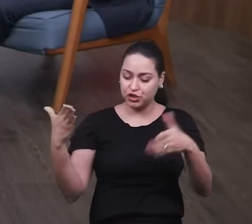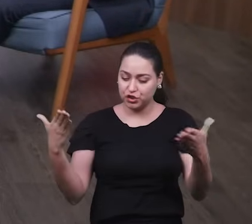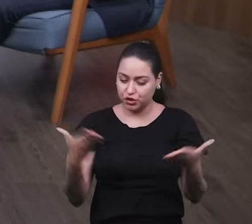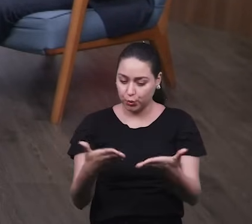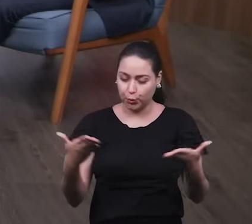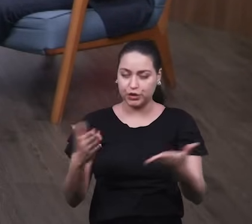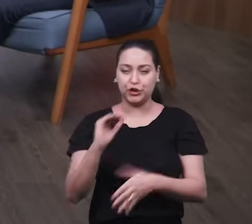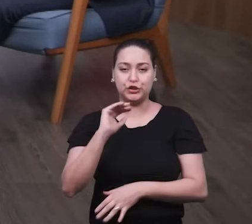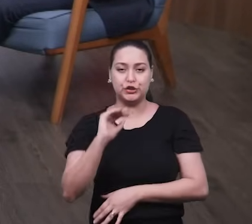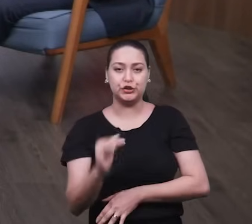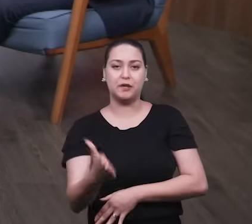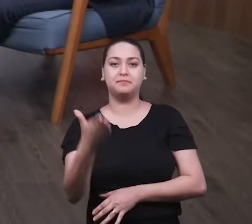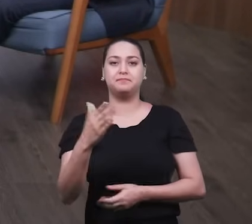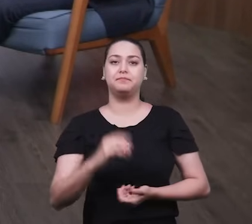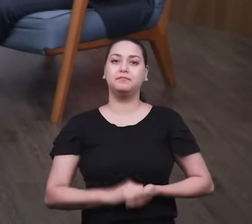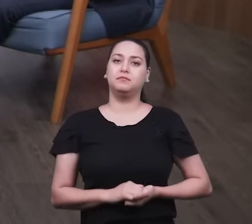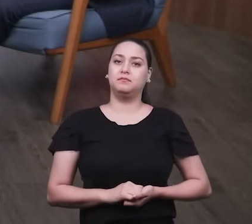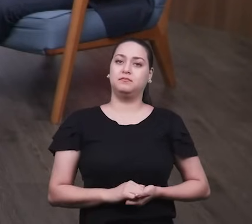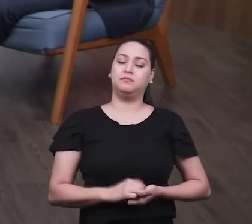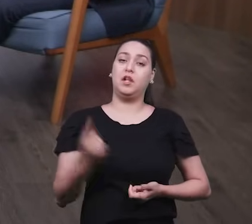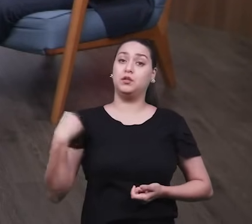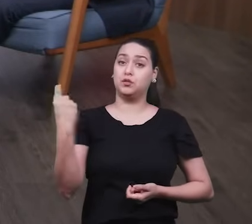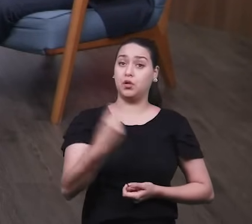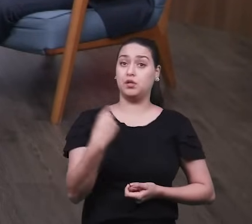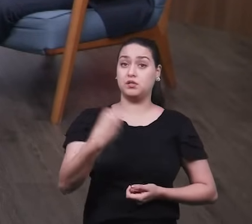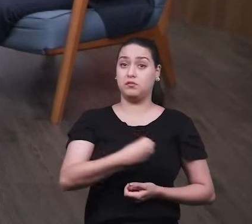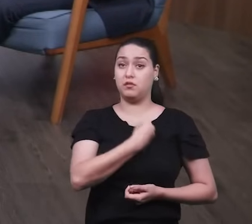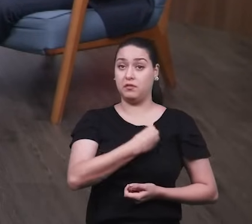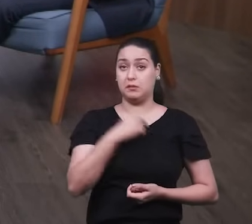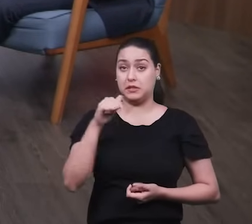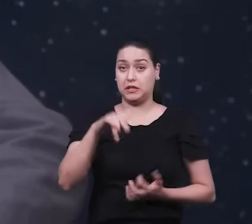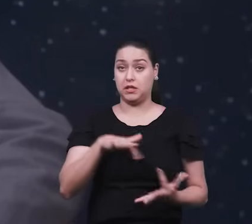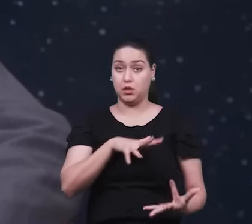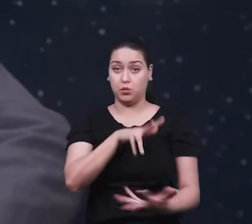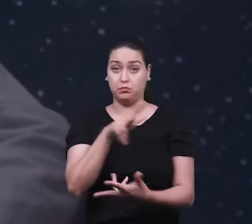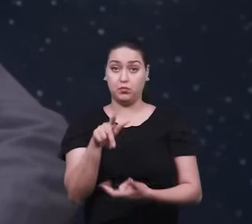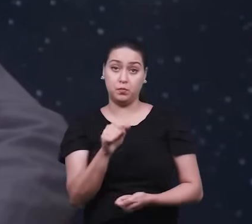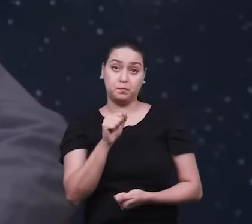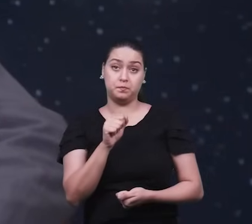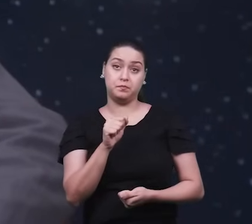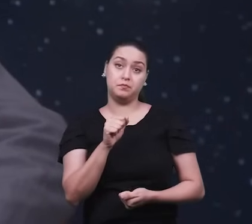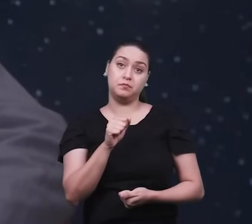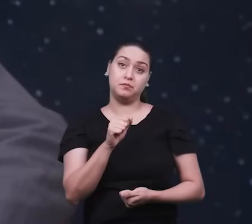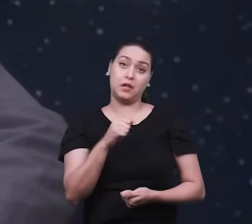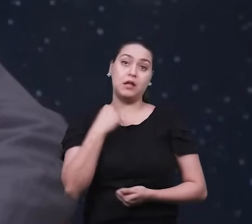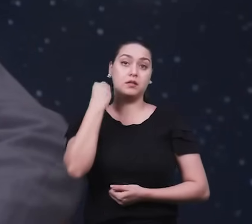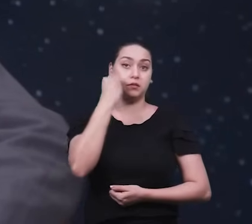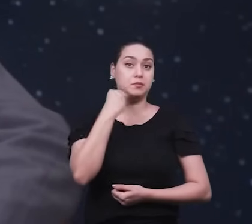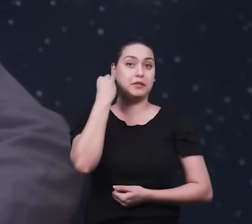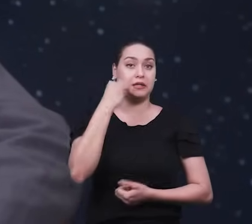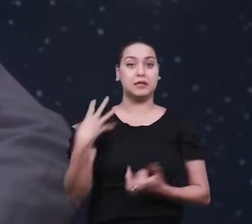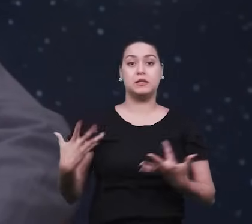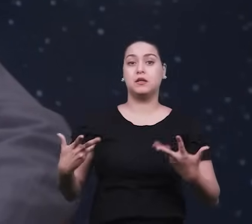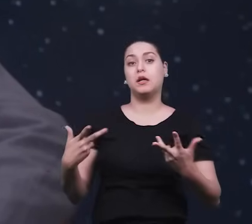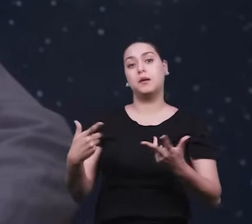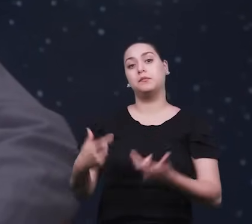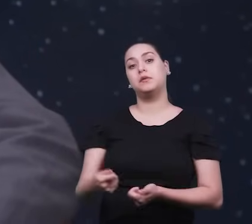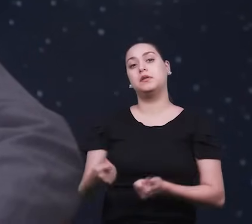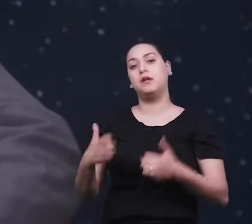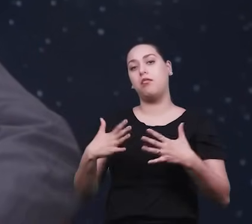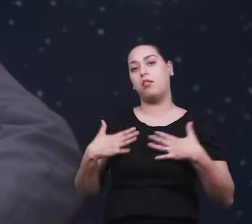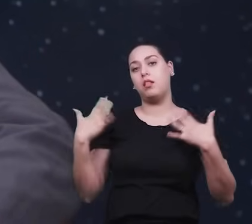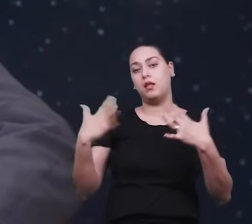aqui também nos nossos dias? Nós já vivemos aqui nesse mundo essa